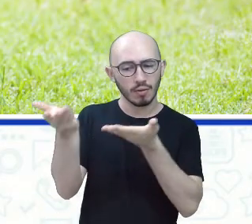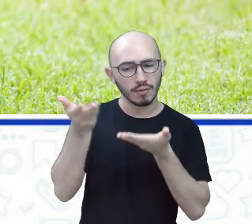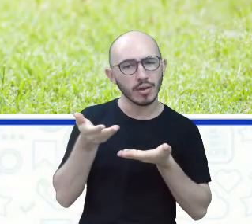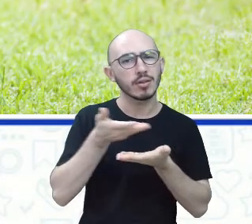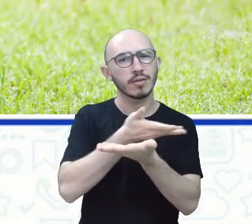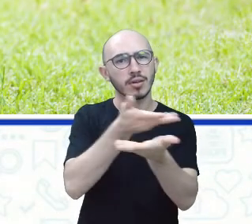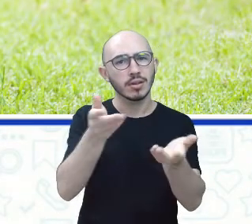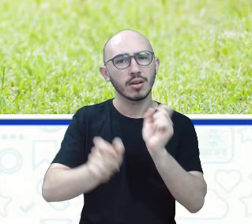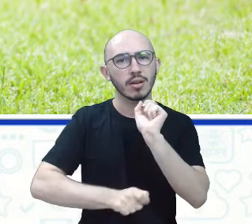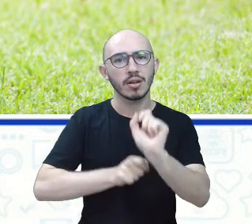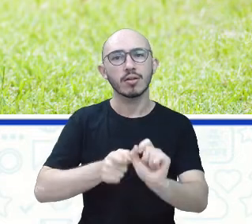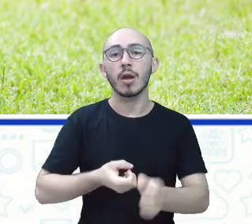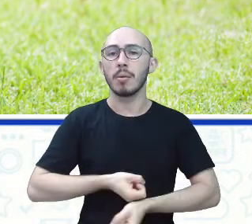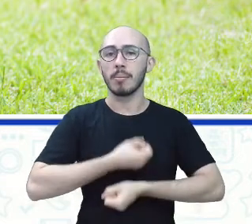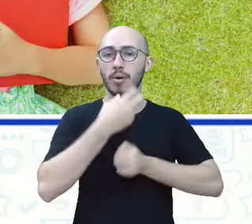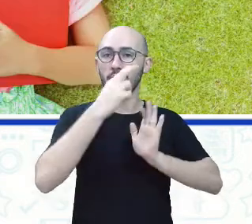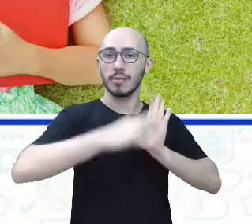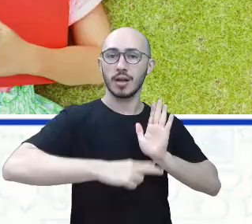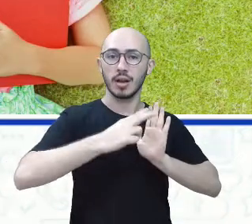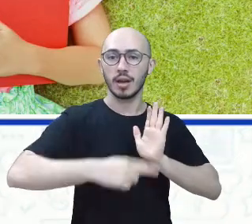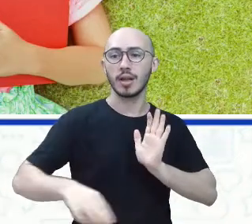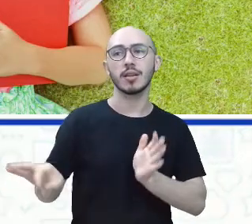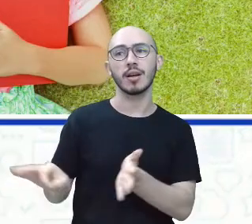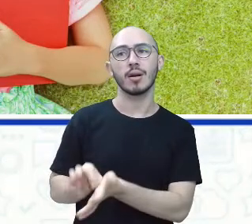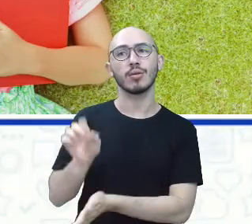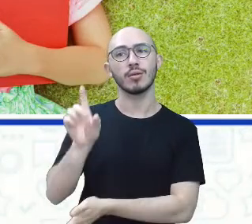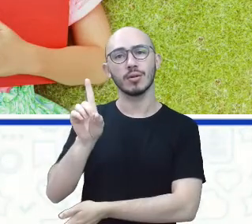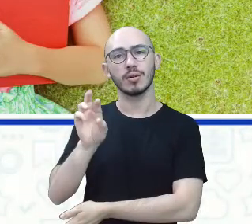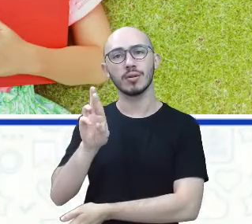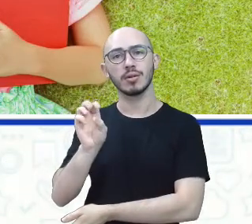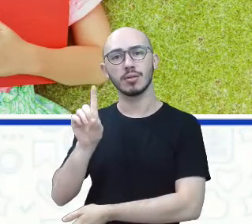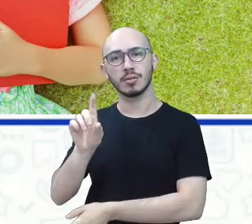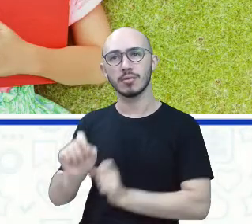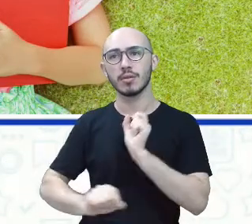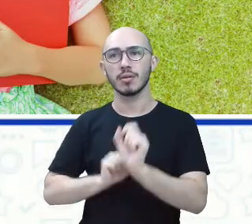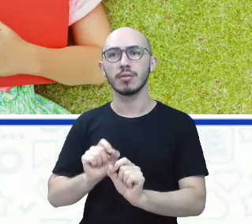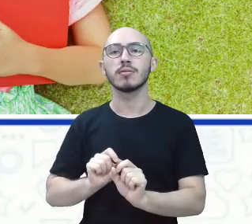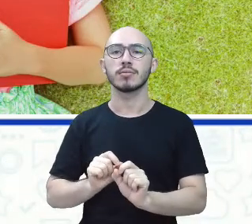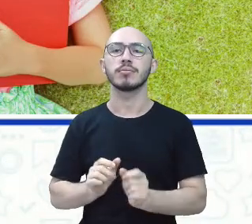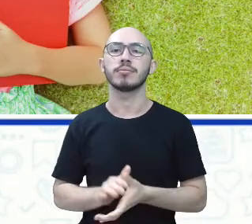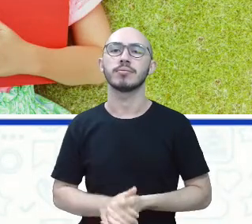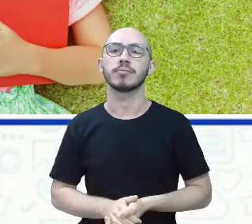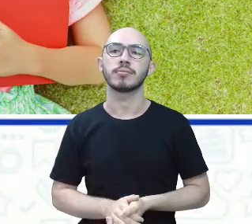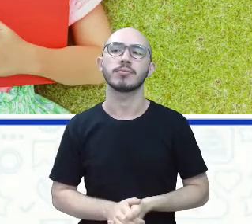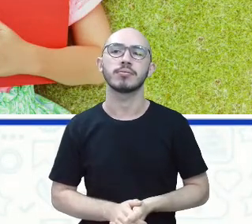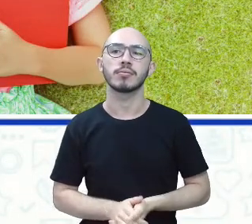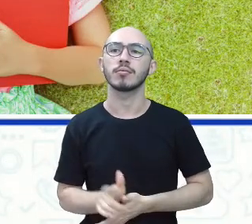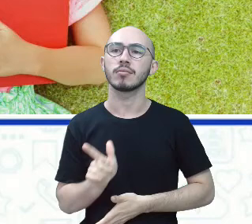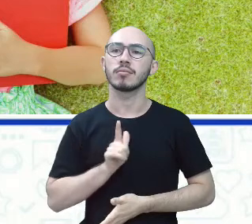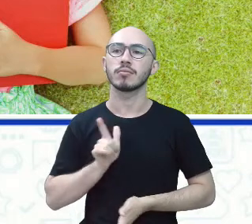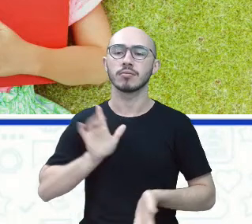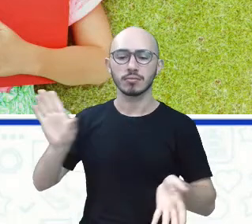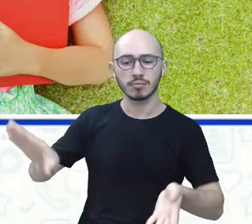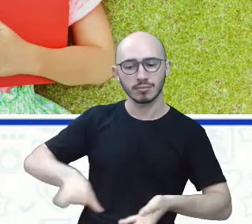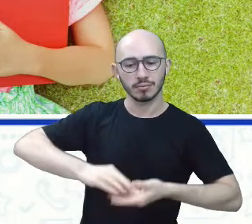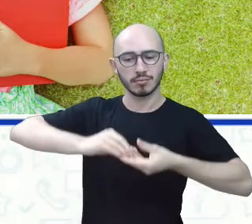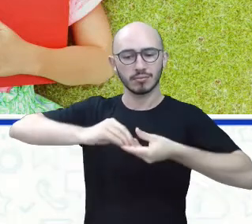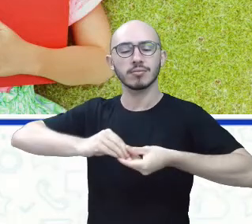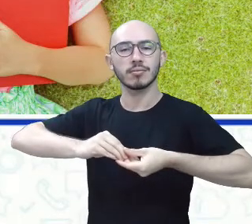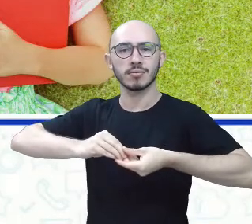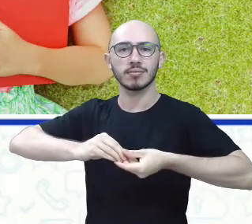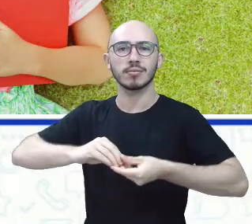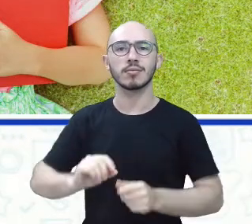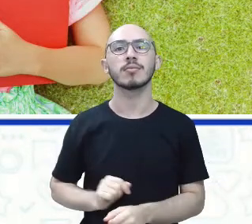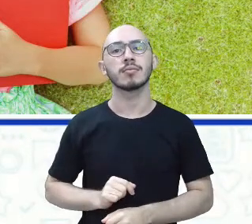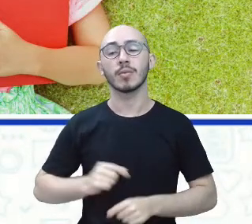lermos um poema de Carlos Drummond de Andrade, Mãos Dadas. E ele tem a ver com o que a professora